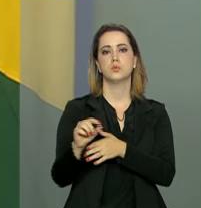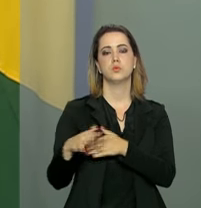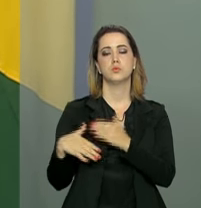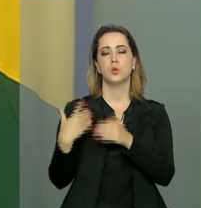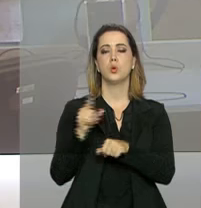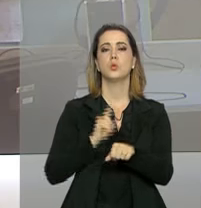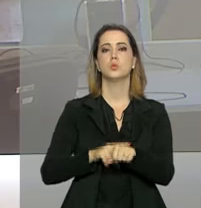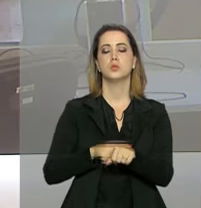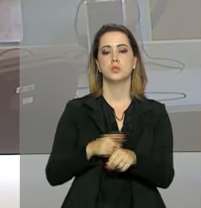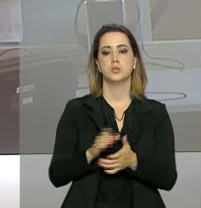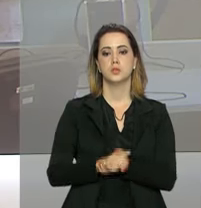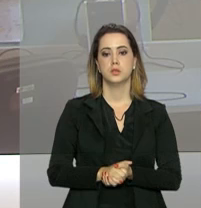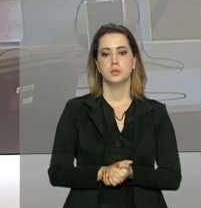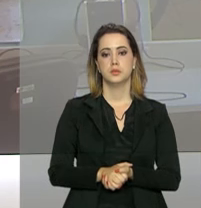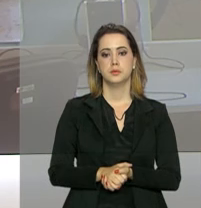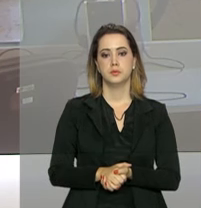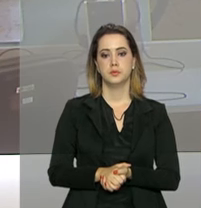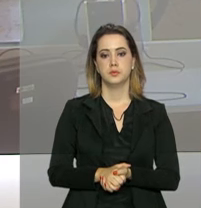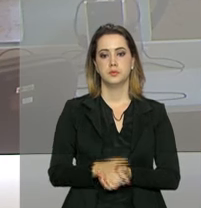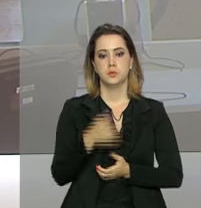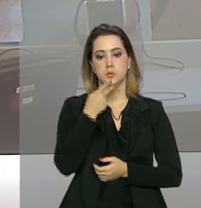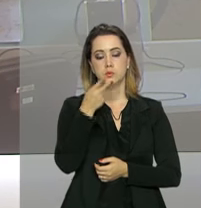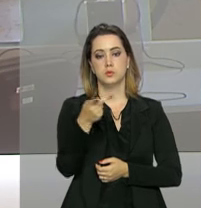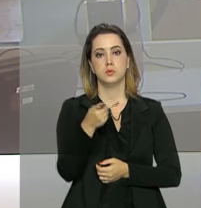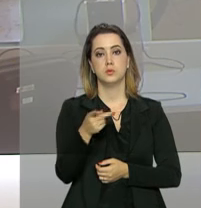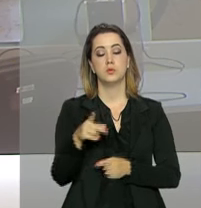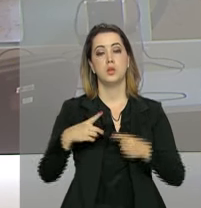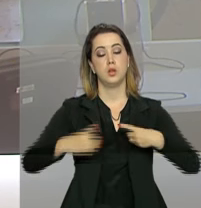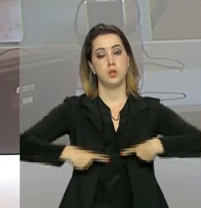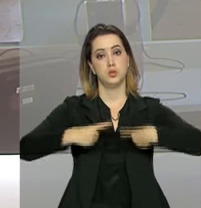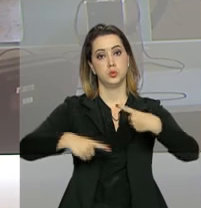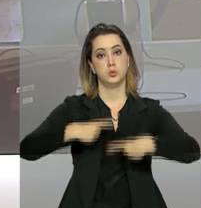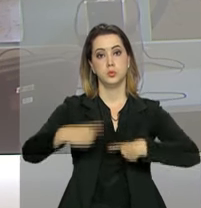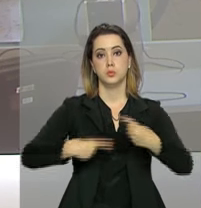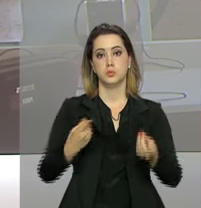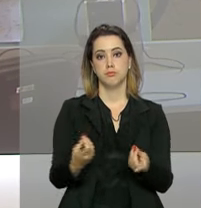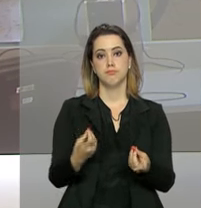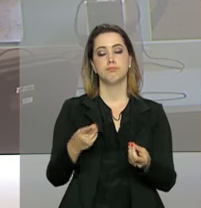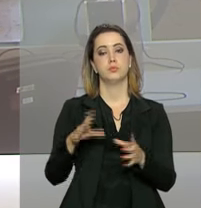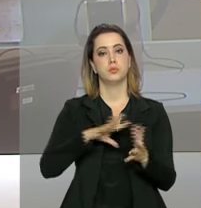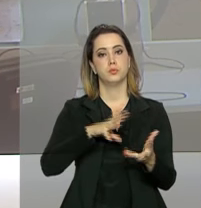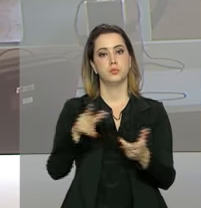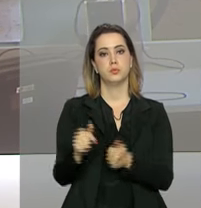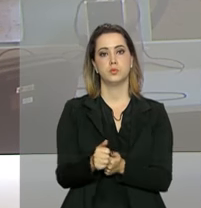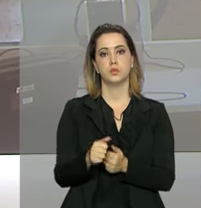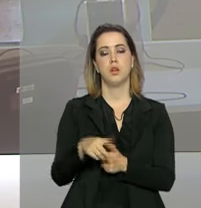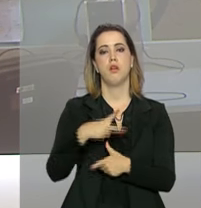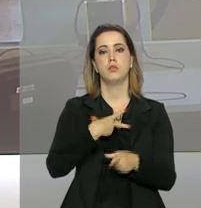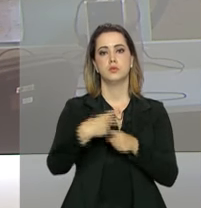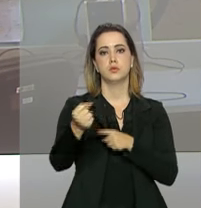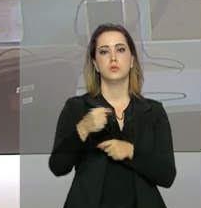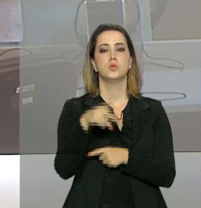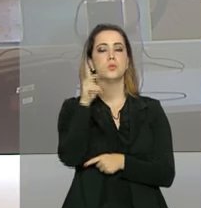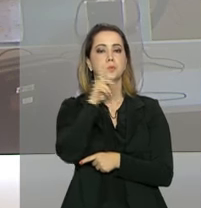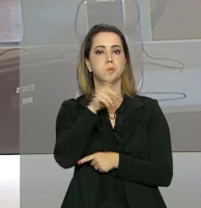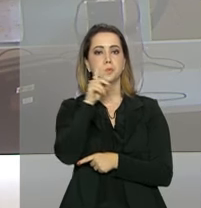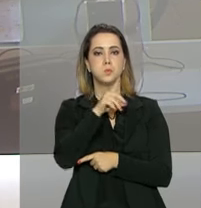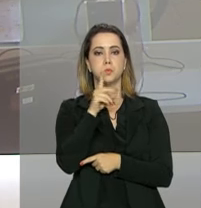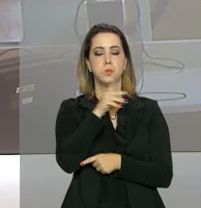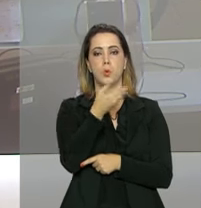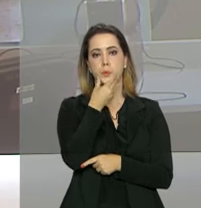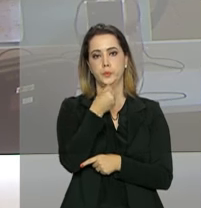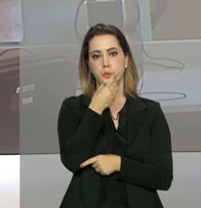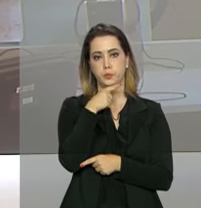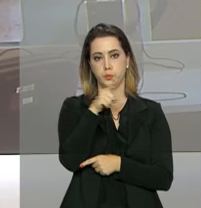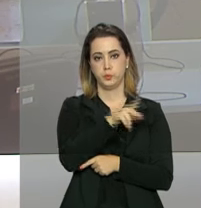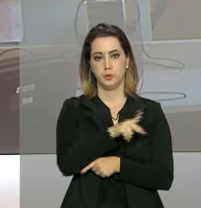do tempo. Falar de política internacional agora, a vitória de Donald Trump na eleição presidencial norte-americana foi assunto